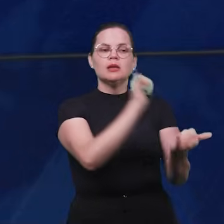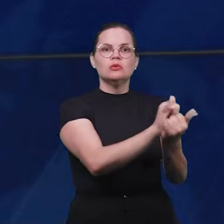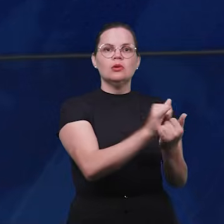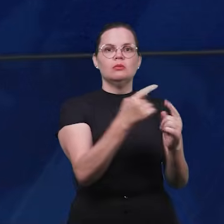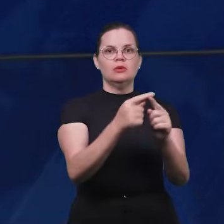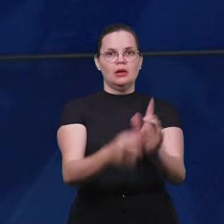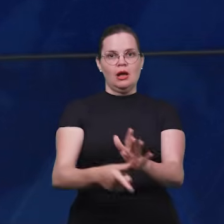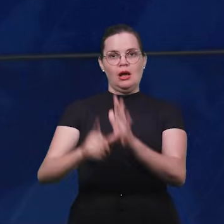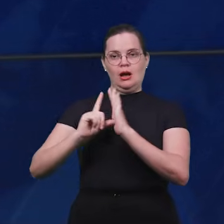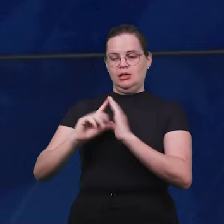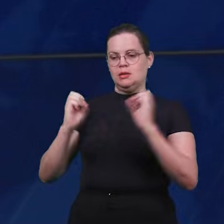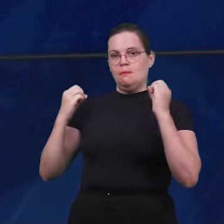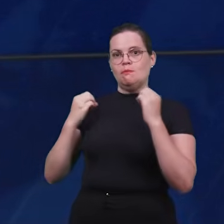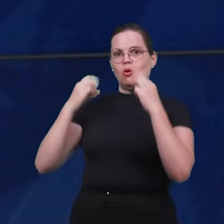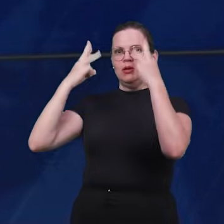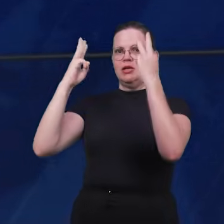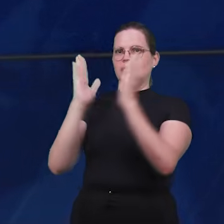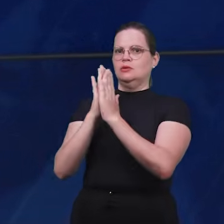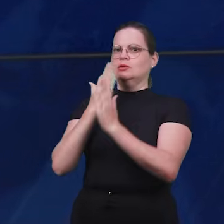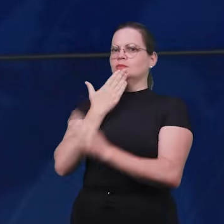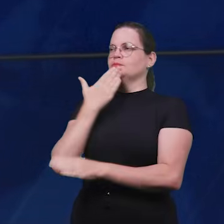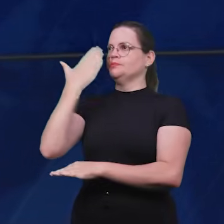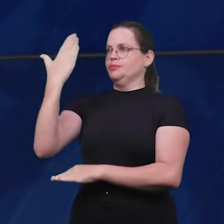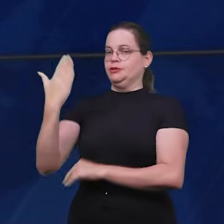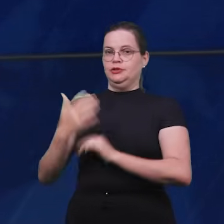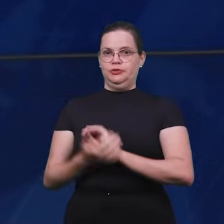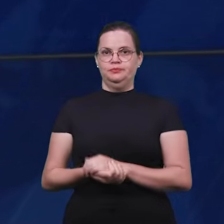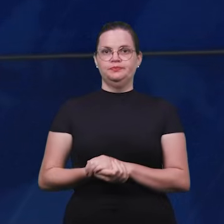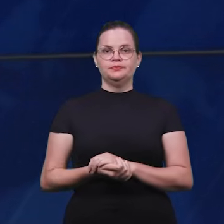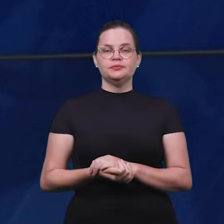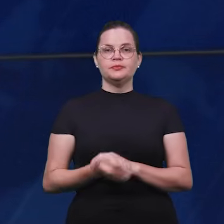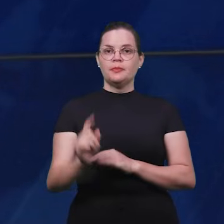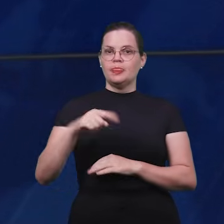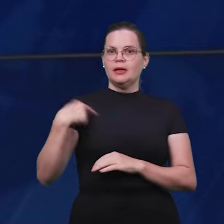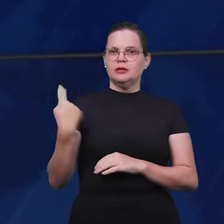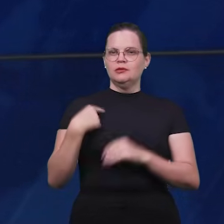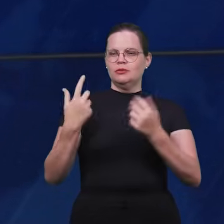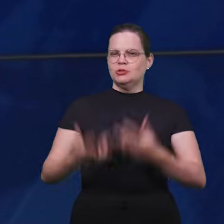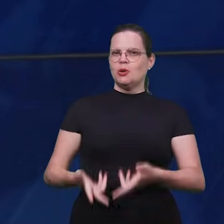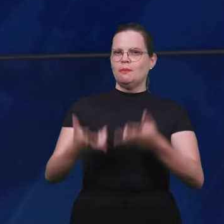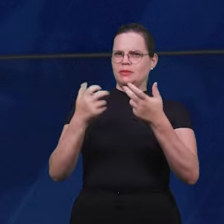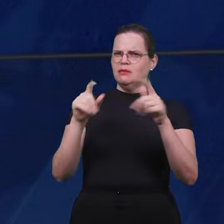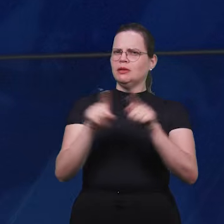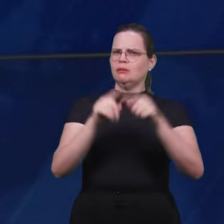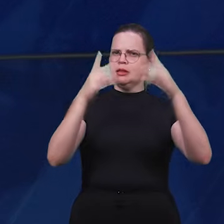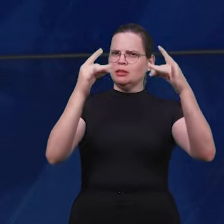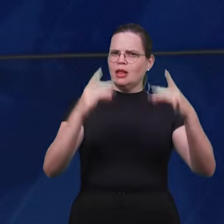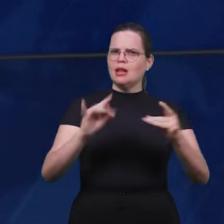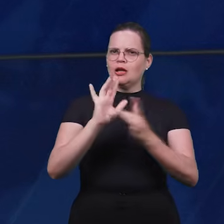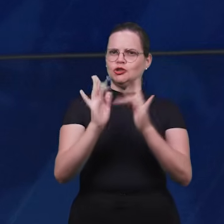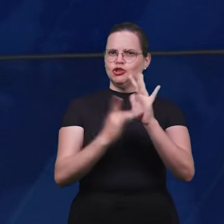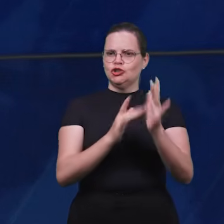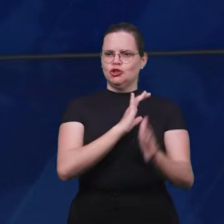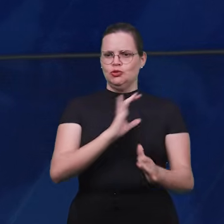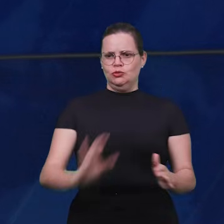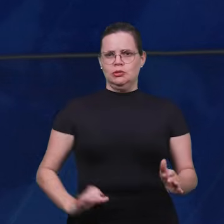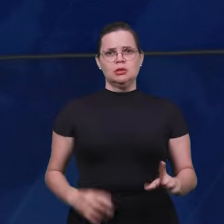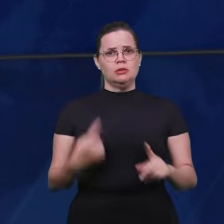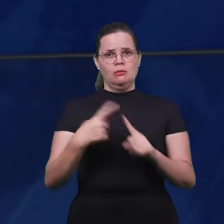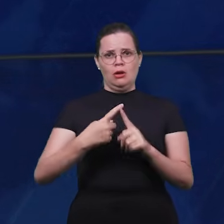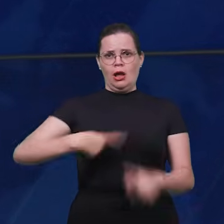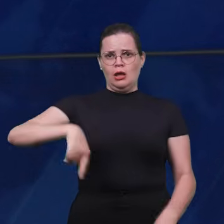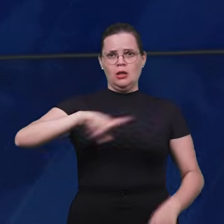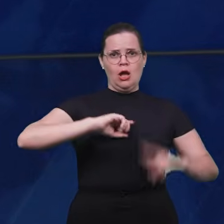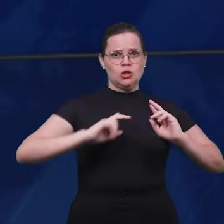Moisés. Aqui podemos ver em que consiste a salvação em Jesus Cristo, pois todos pecamos e